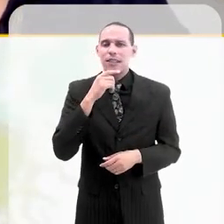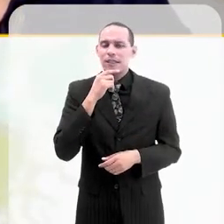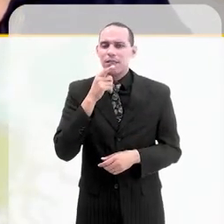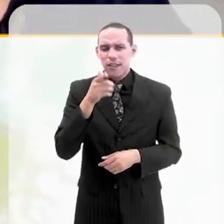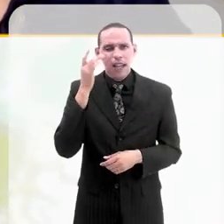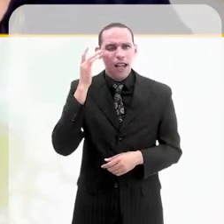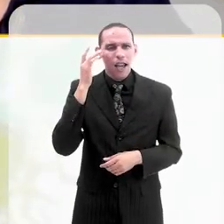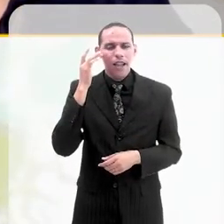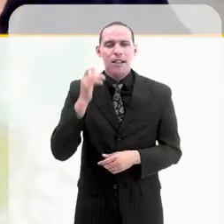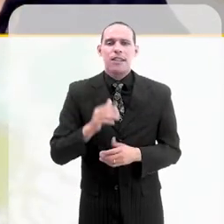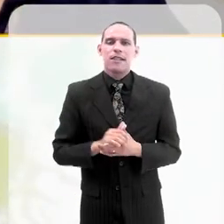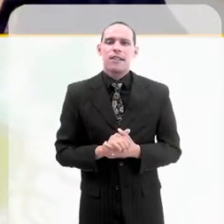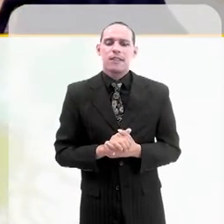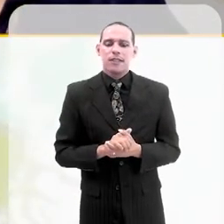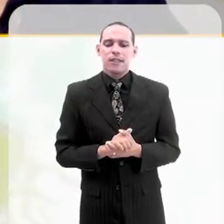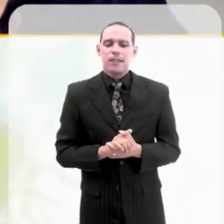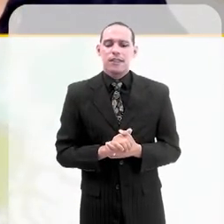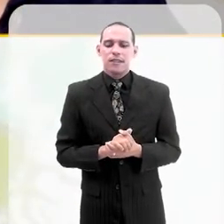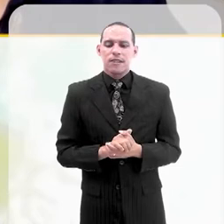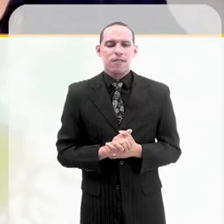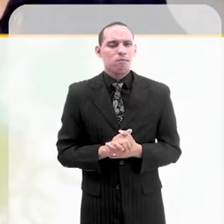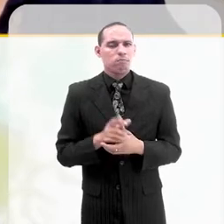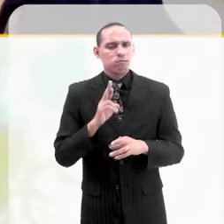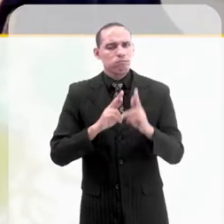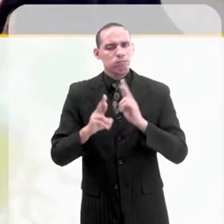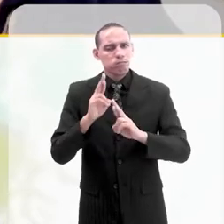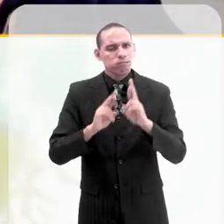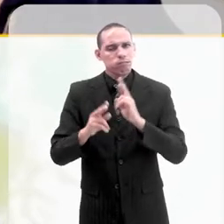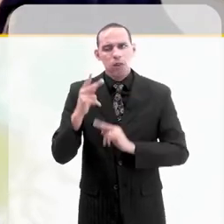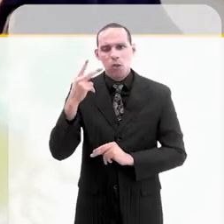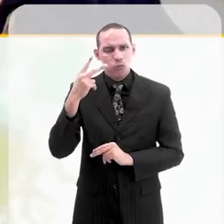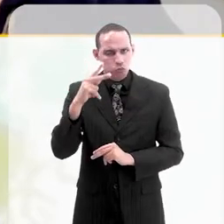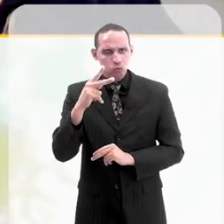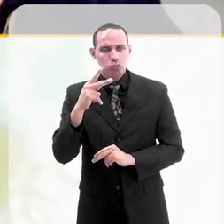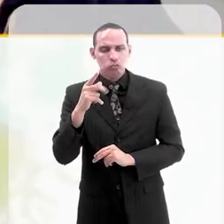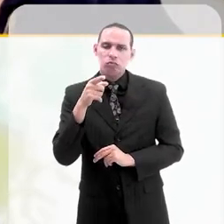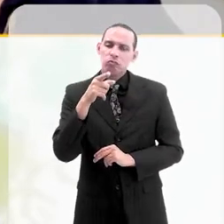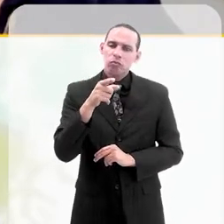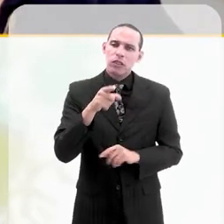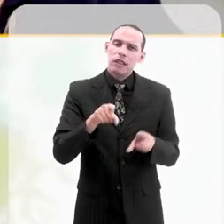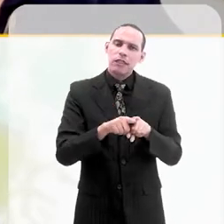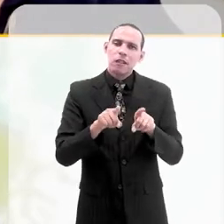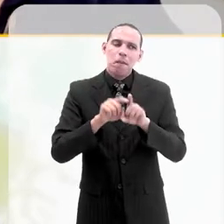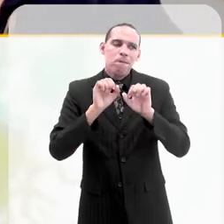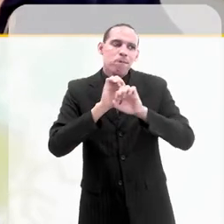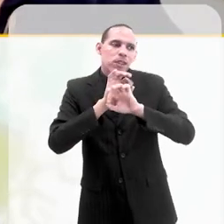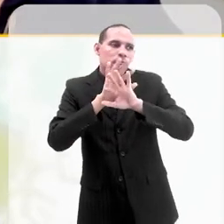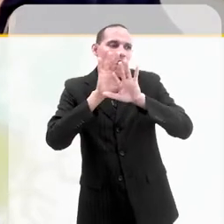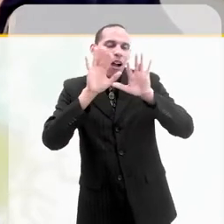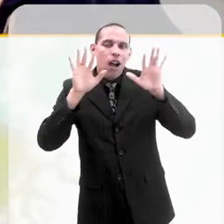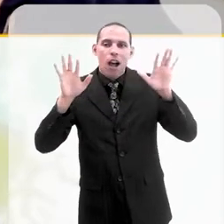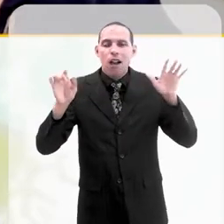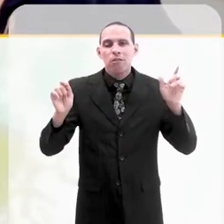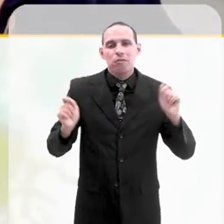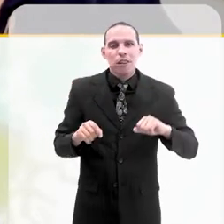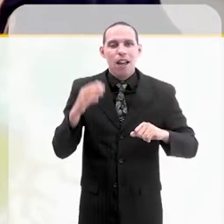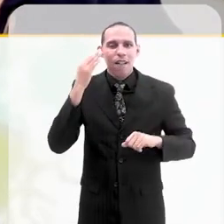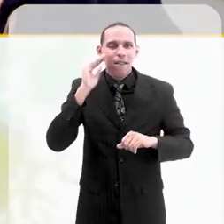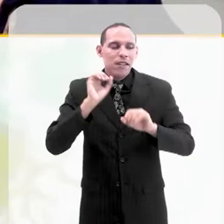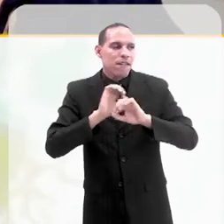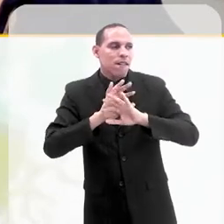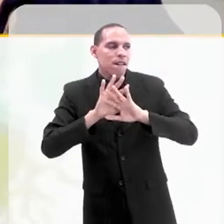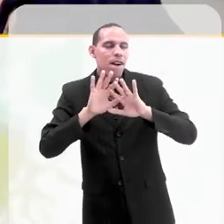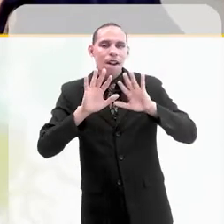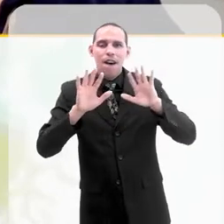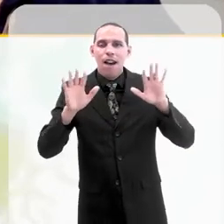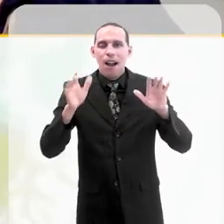que nas suas relações pessoais você também ganhou essa clareza assim de entender que as